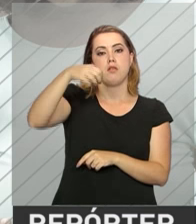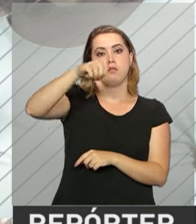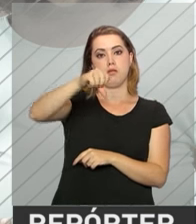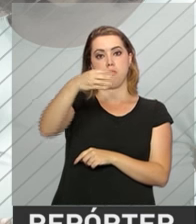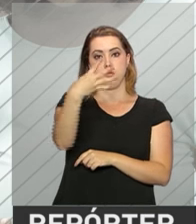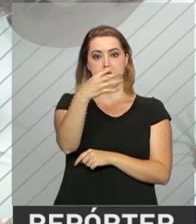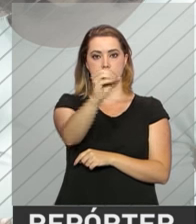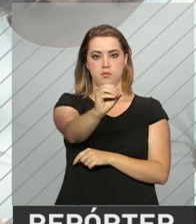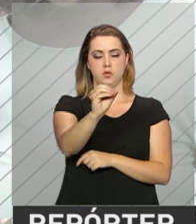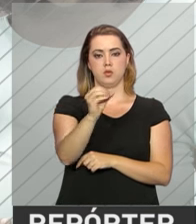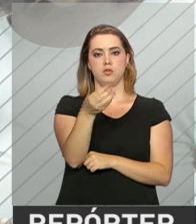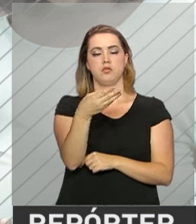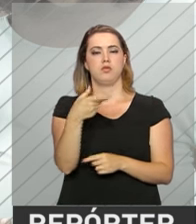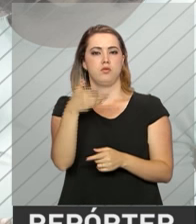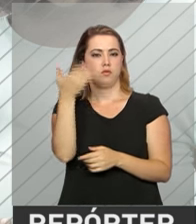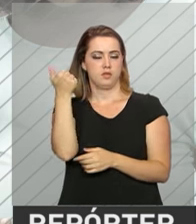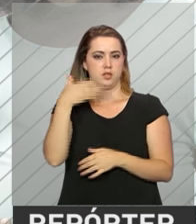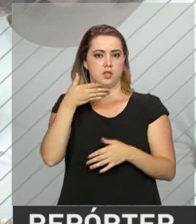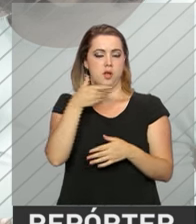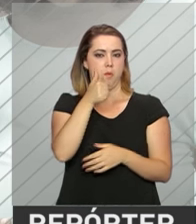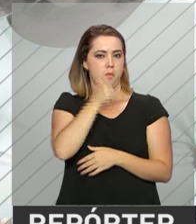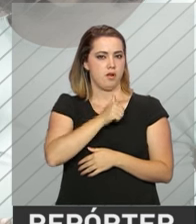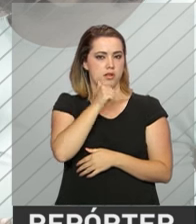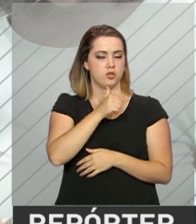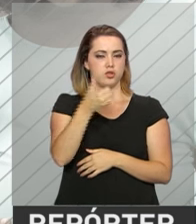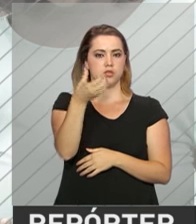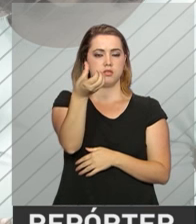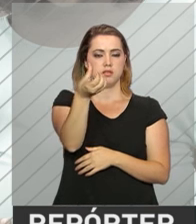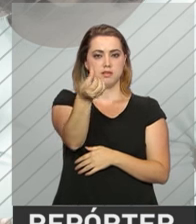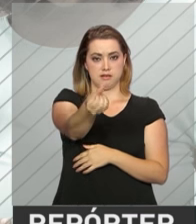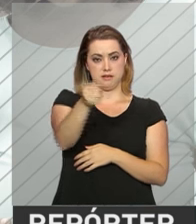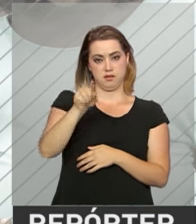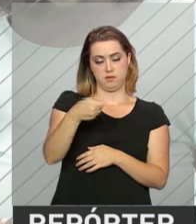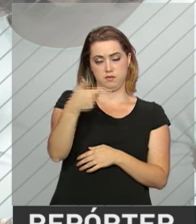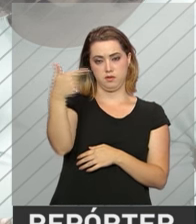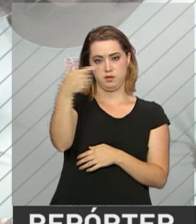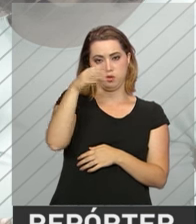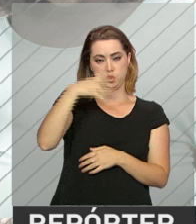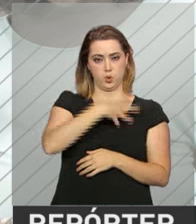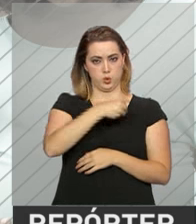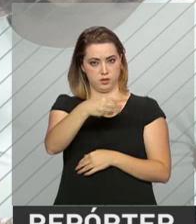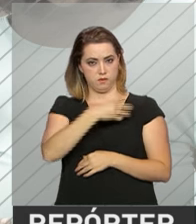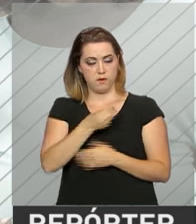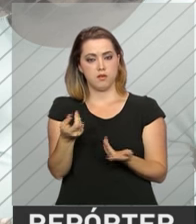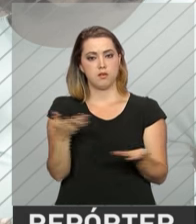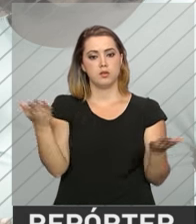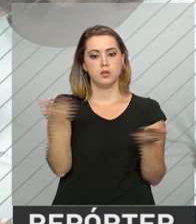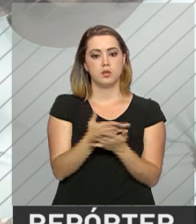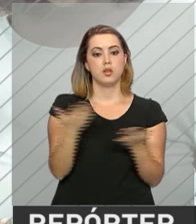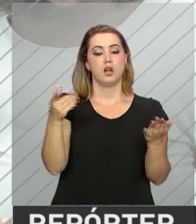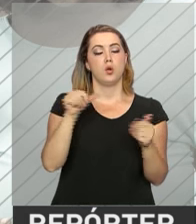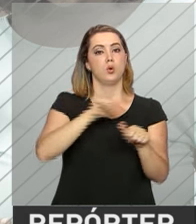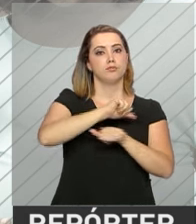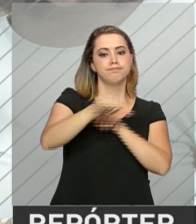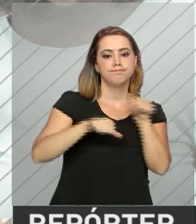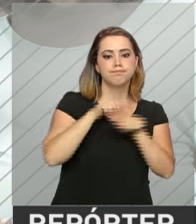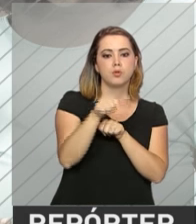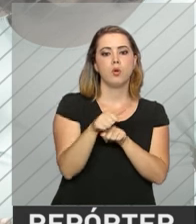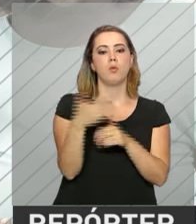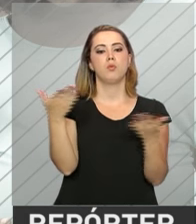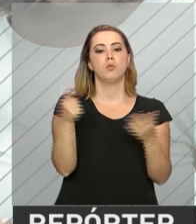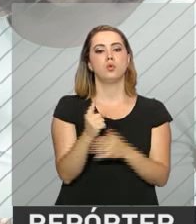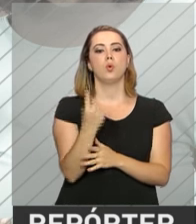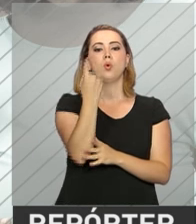tinha em média 6,2 filhos em 2004 esse número era de 2,14 e em 2014 já havia caído